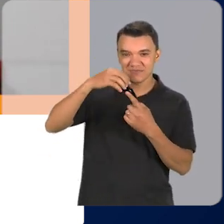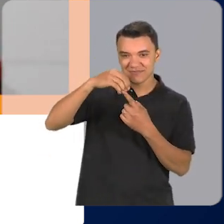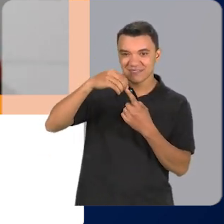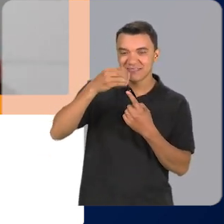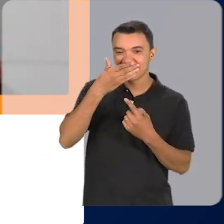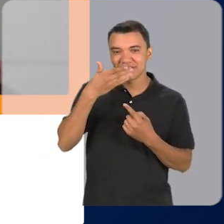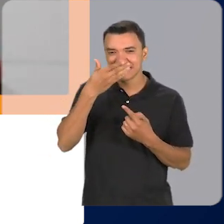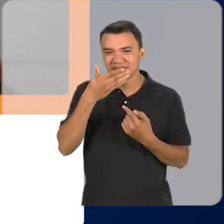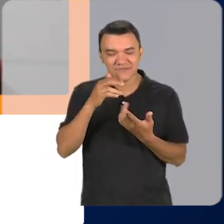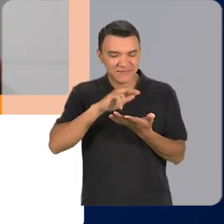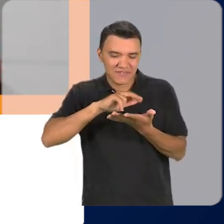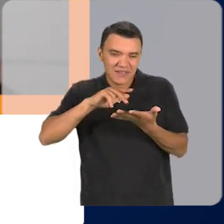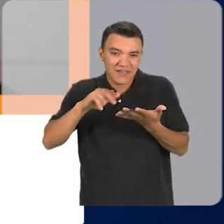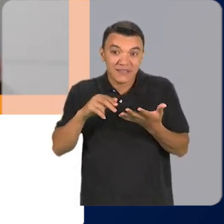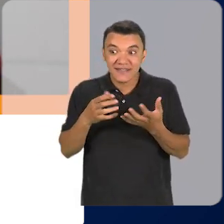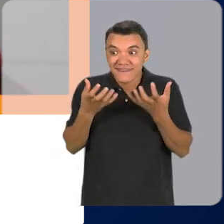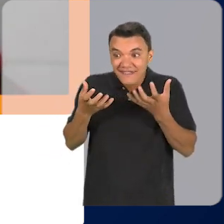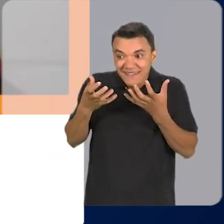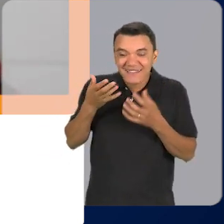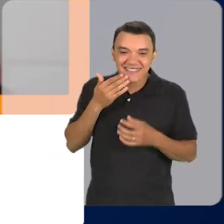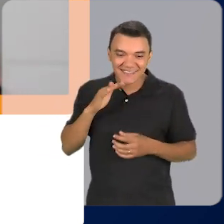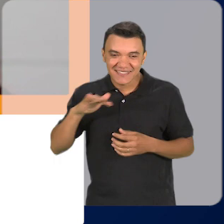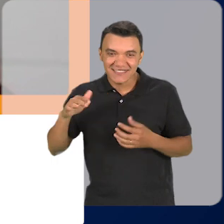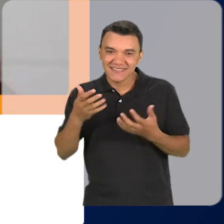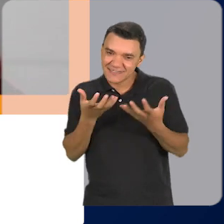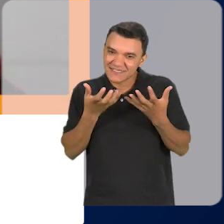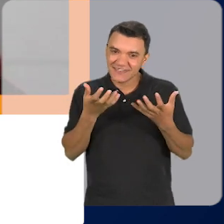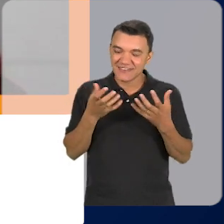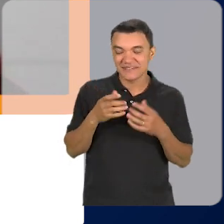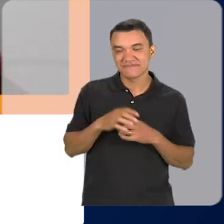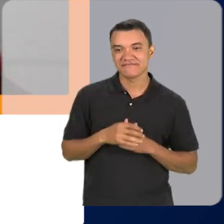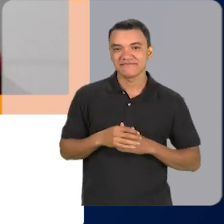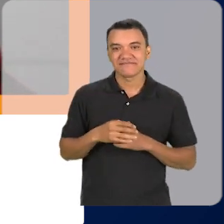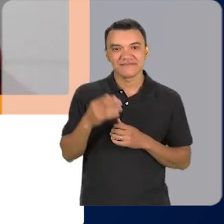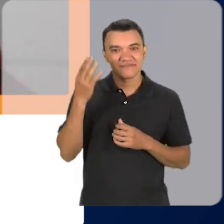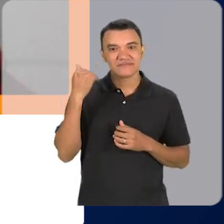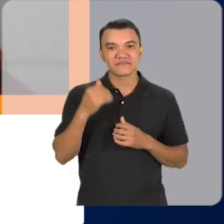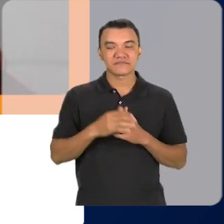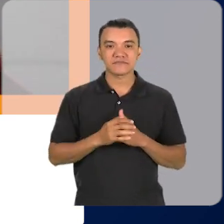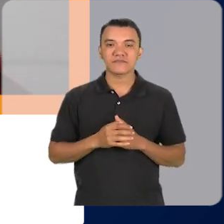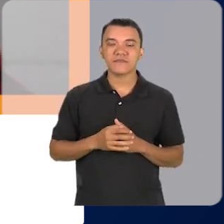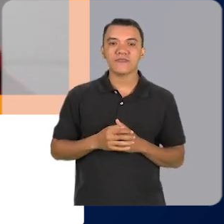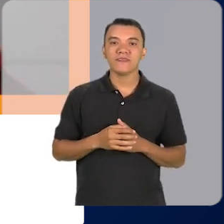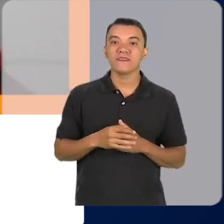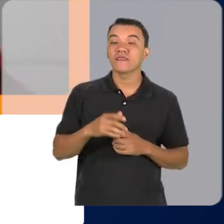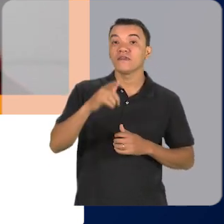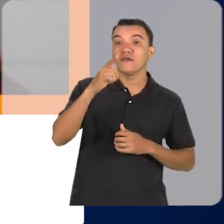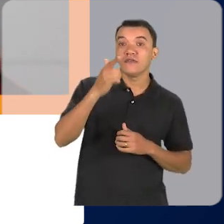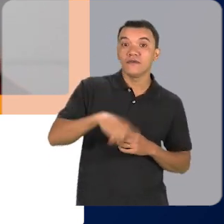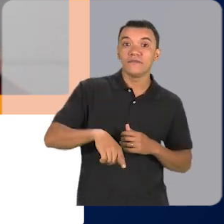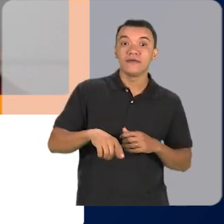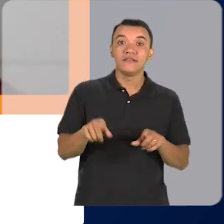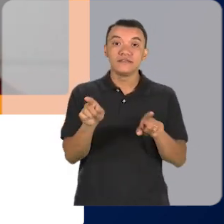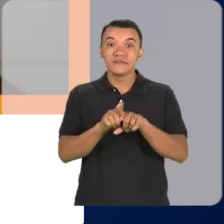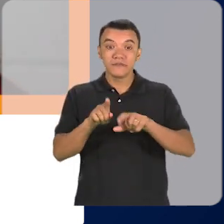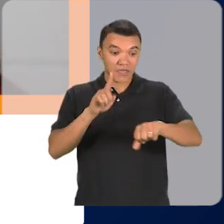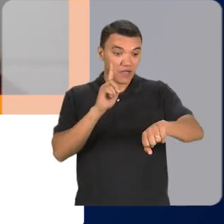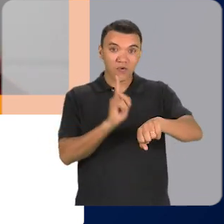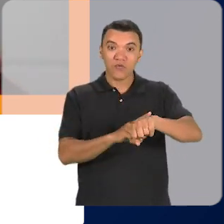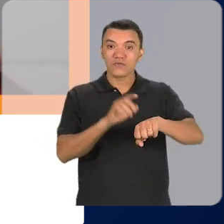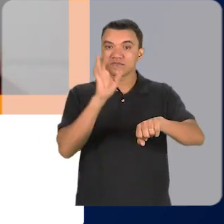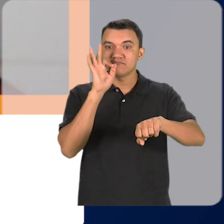as guloseimas que me interessavam enquanto criança. E, além do mais, a marcação da hora que